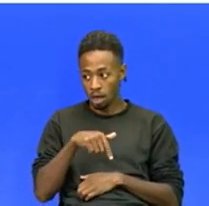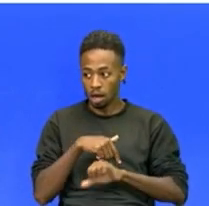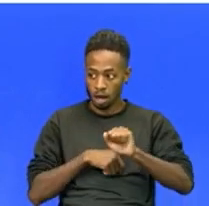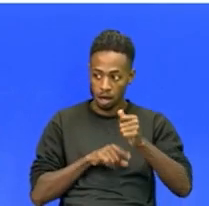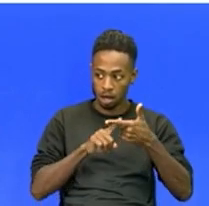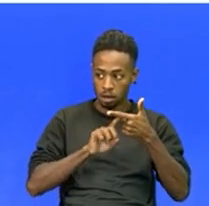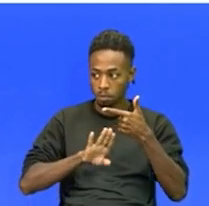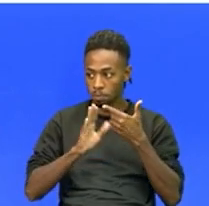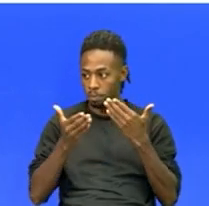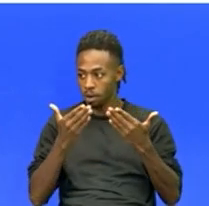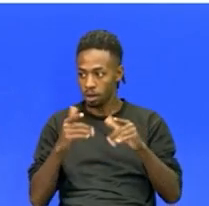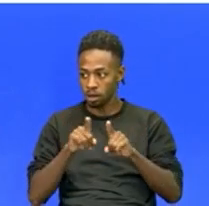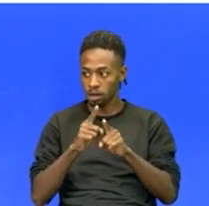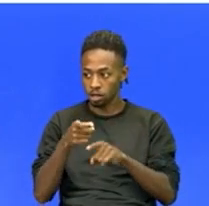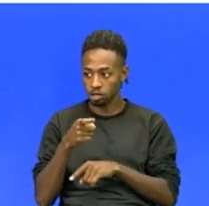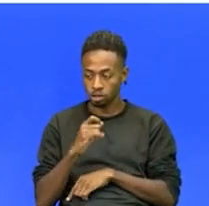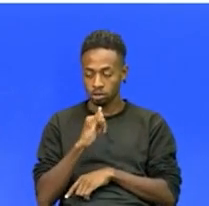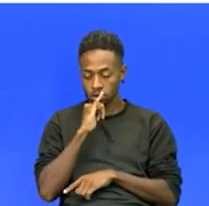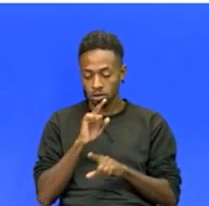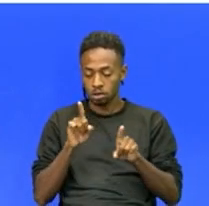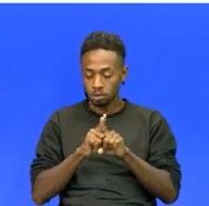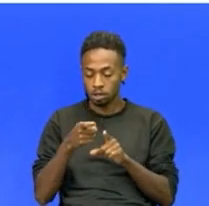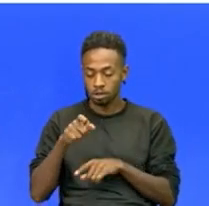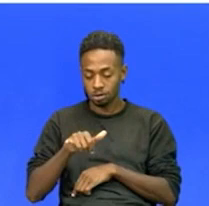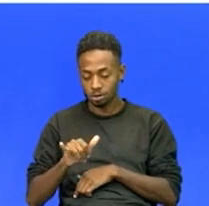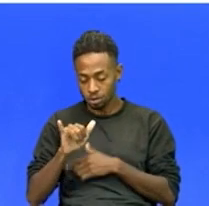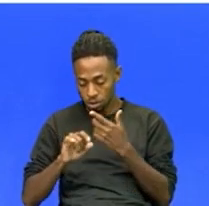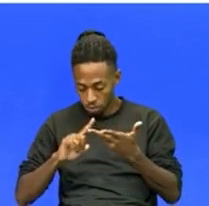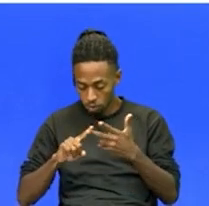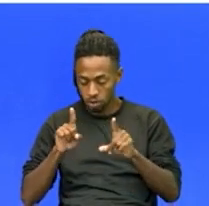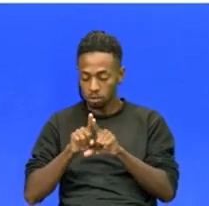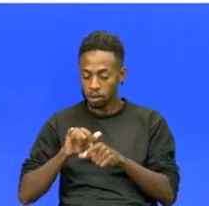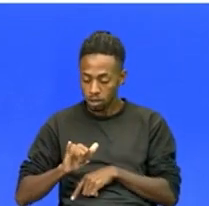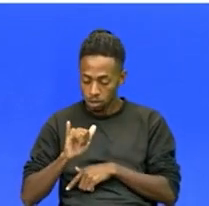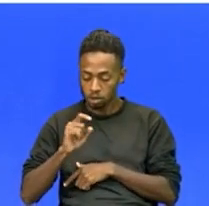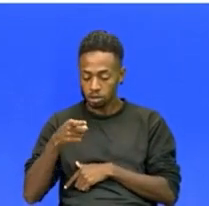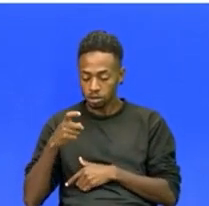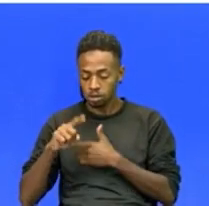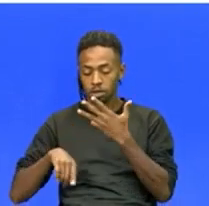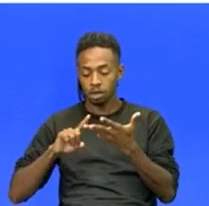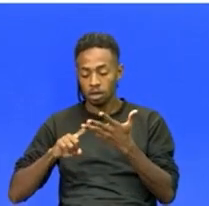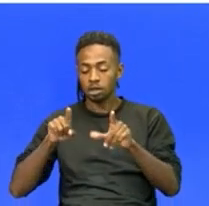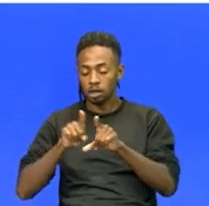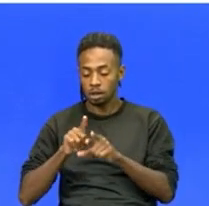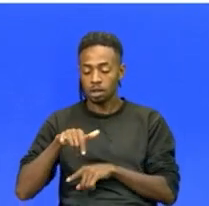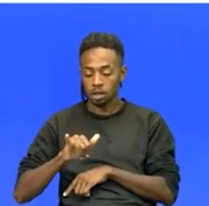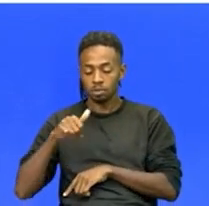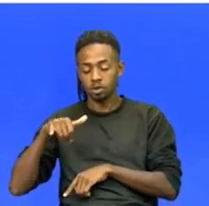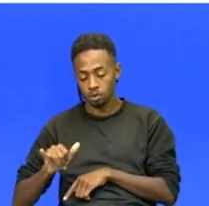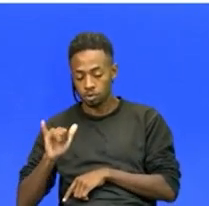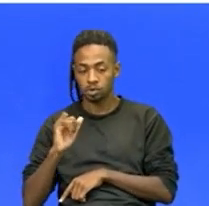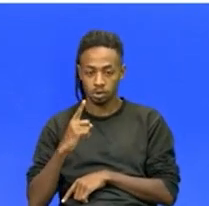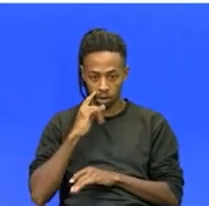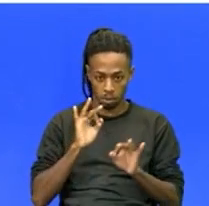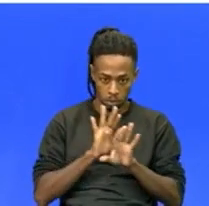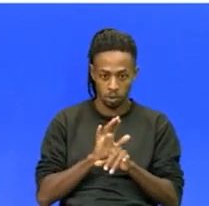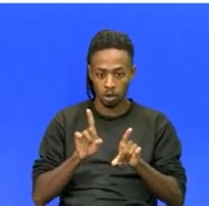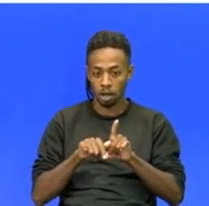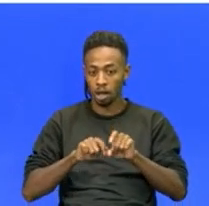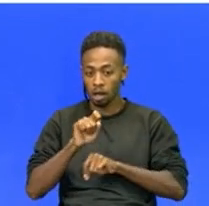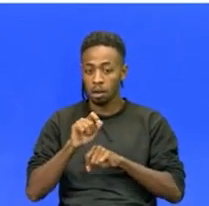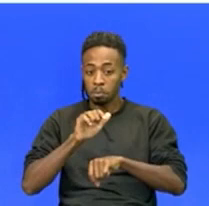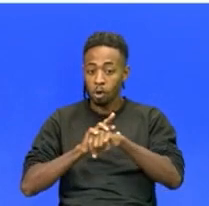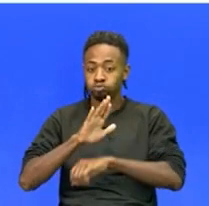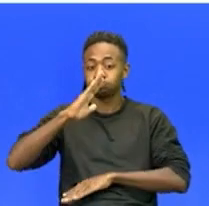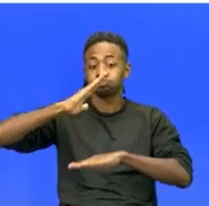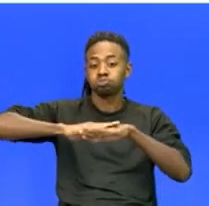B, em relação a x, em relação a xy, em relação a yx, em relação a yy. Então, esse é o